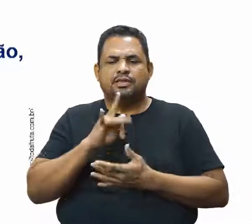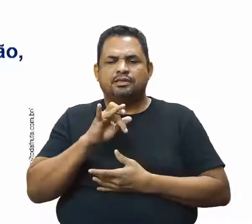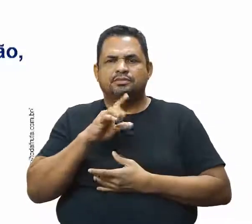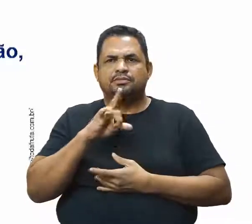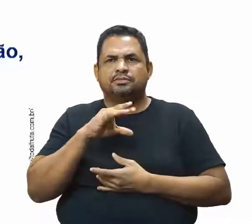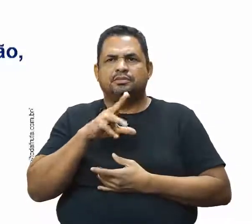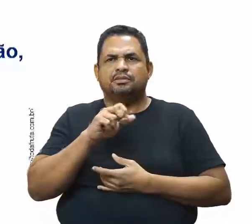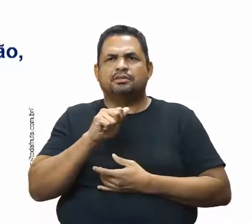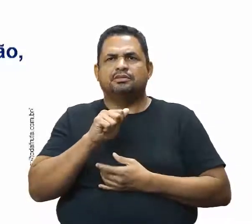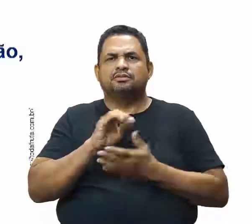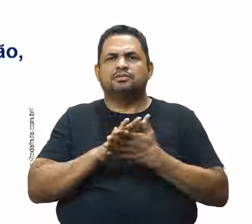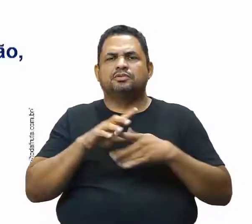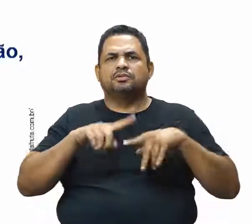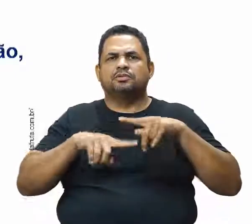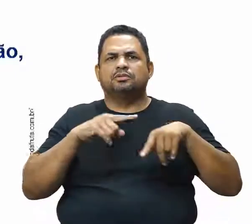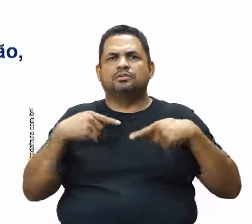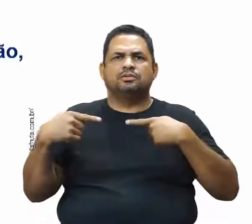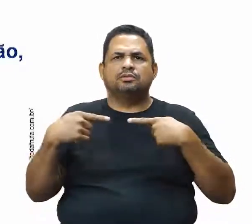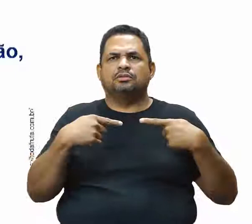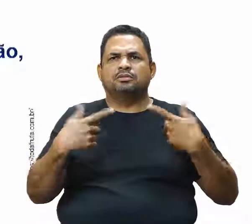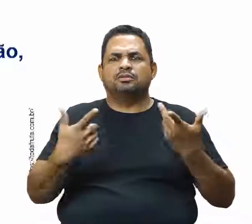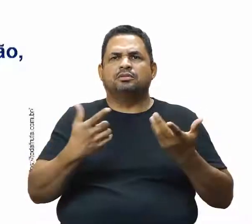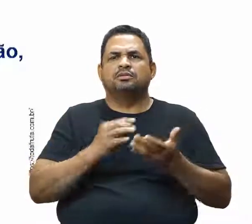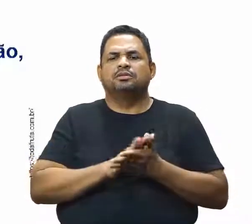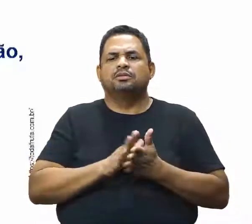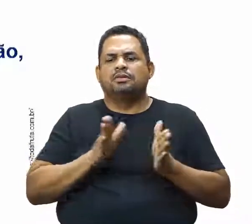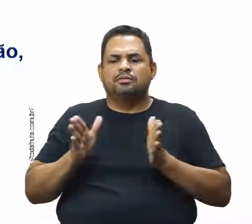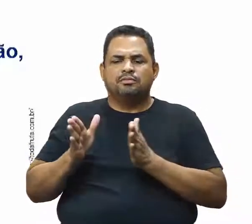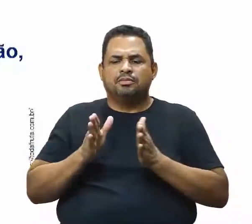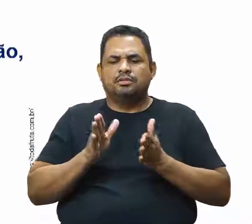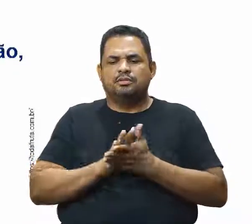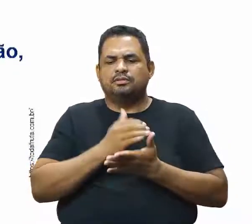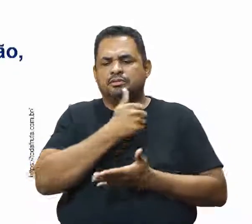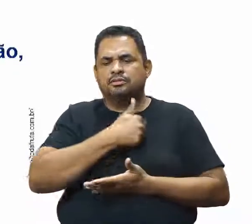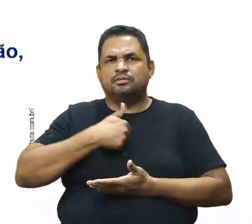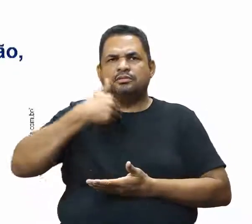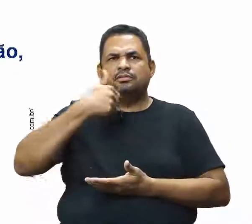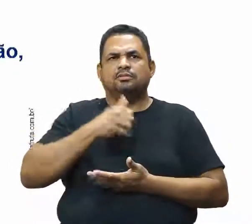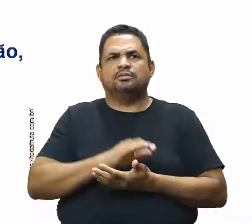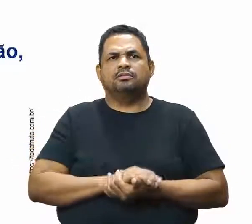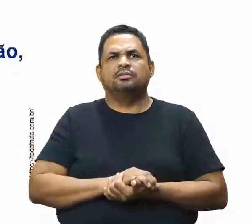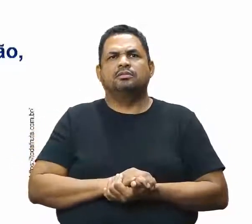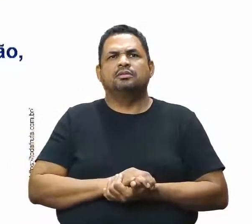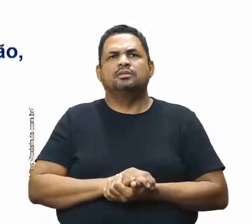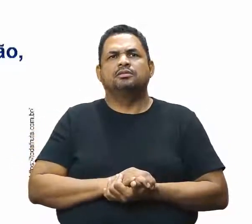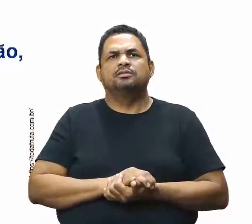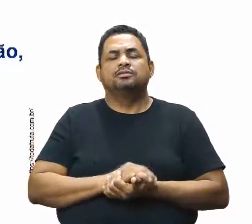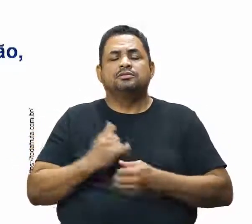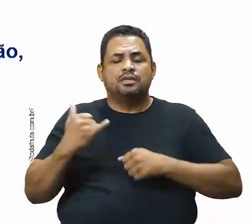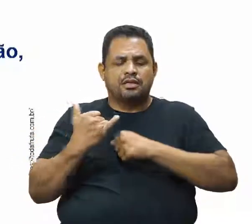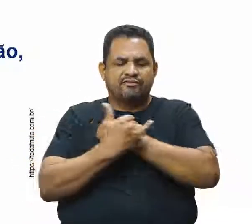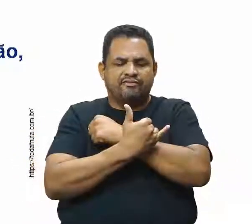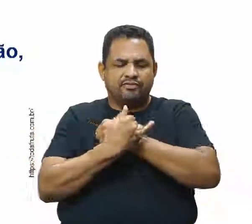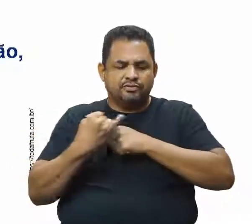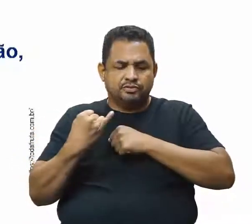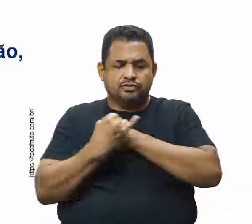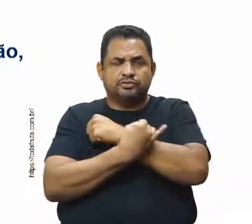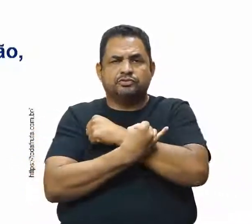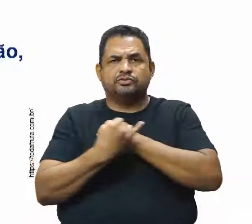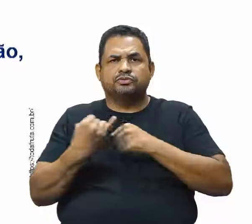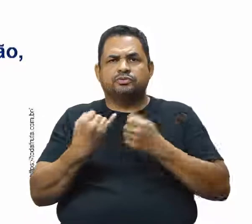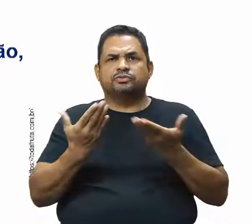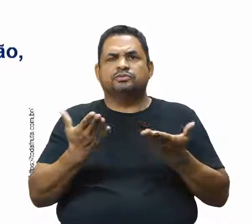perecibilidade do produto está relacionado muito à época do beneficiamento. Condições de infraestrutura, aí